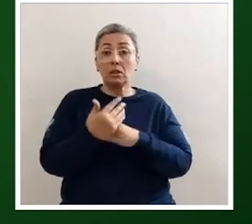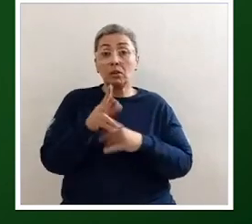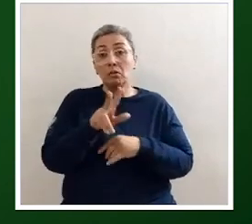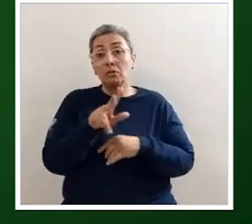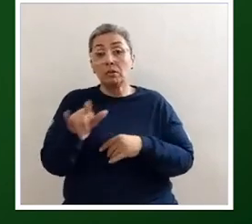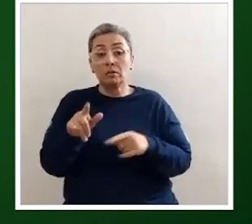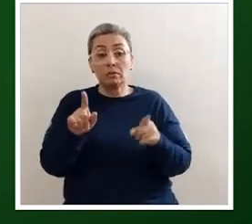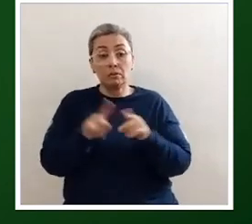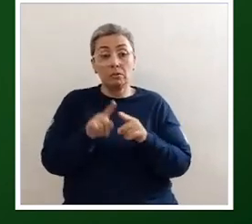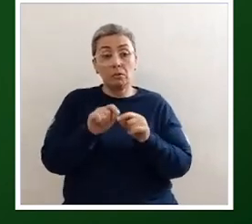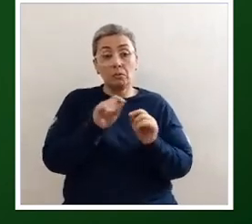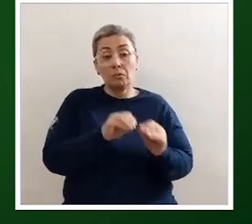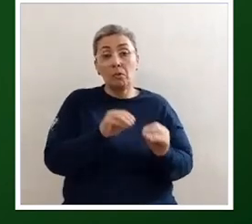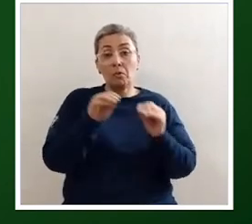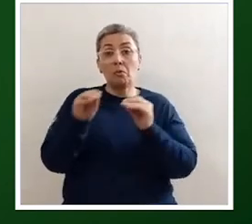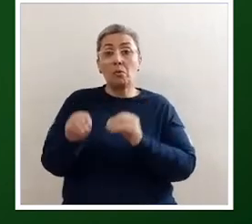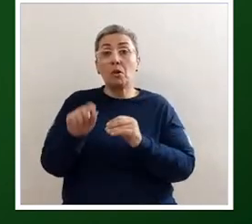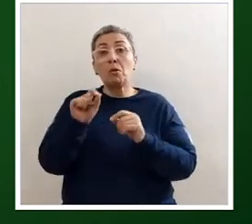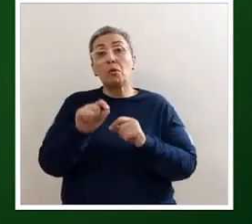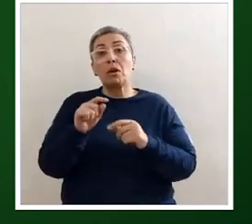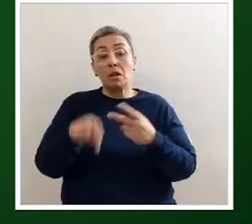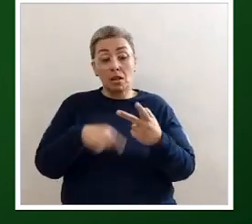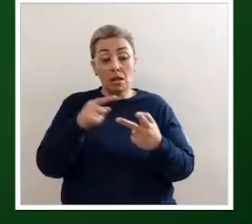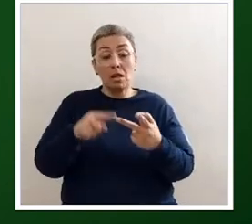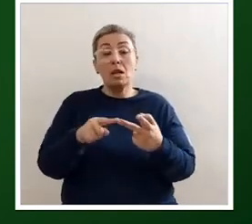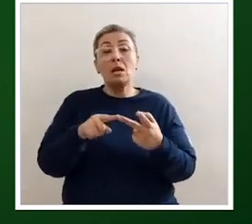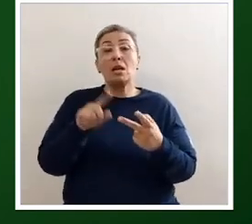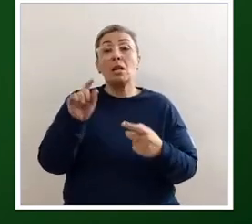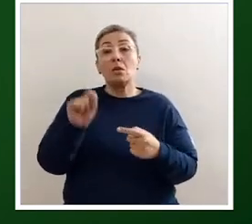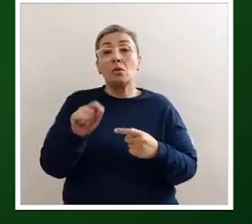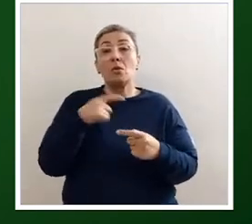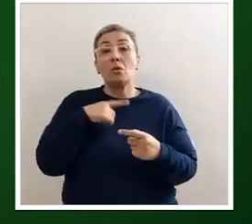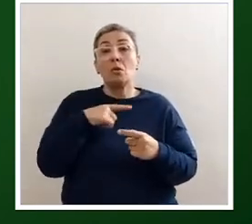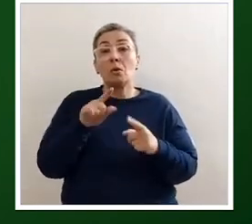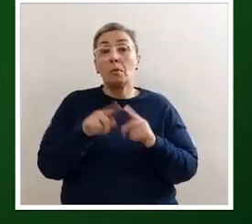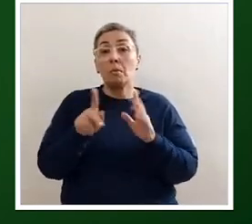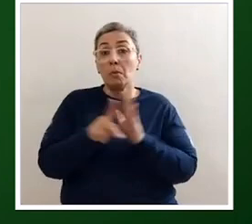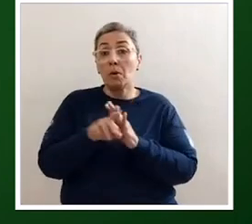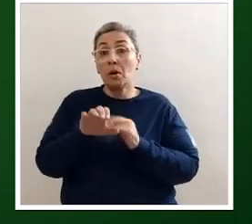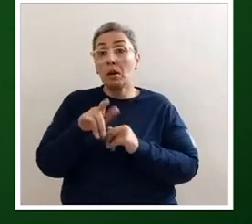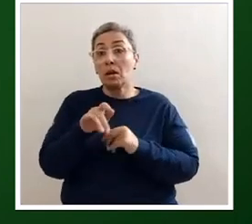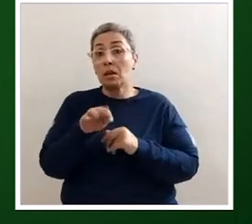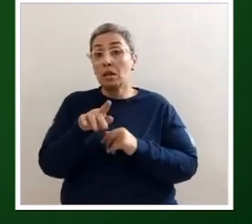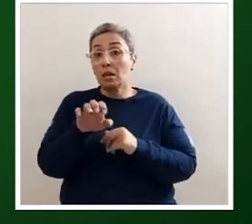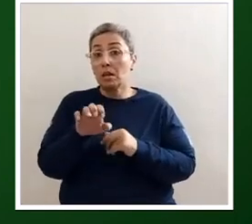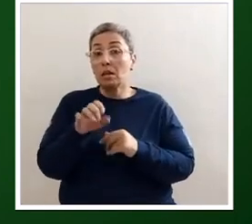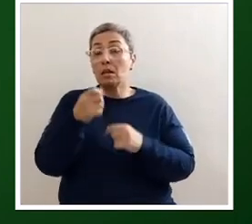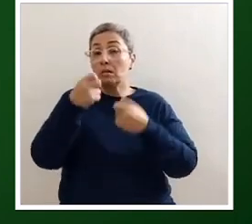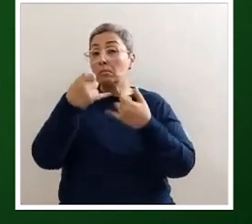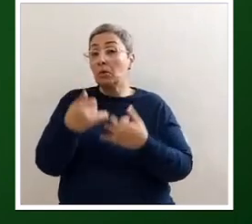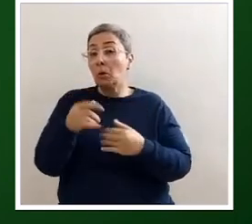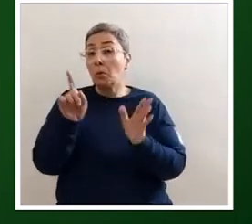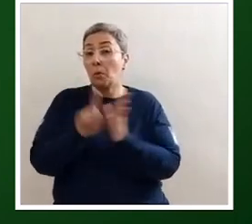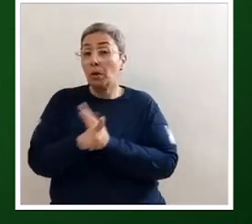vou para a questão seguinte que o próprio Caique Coloca